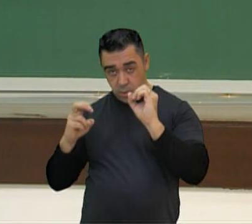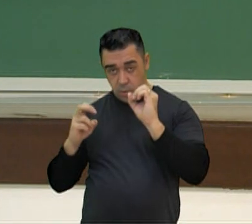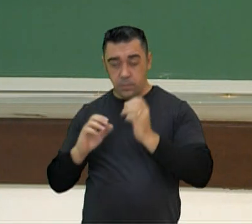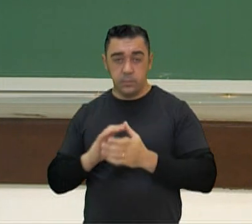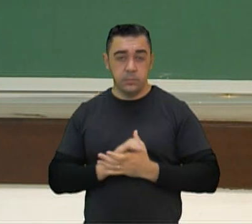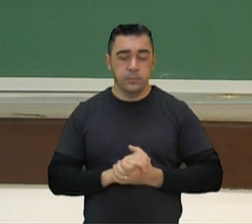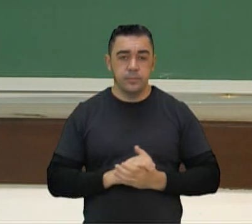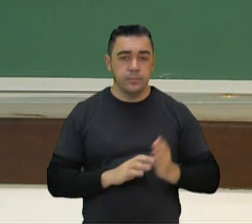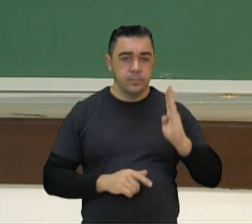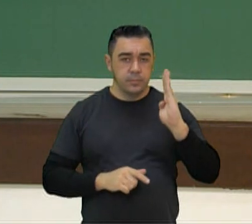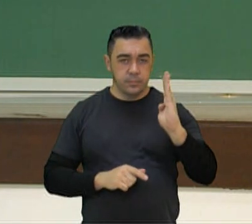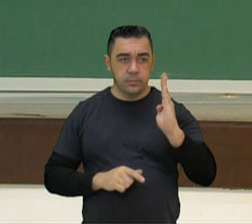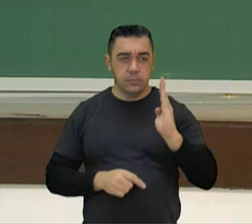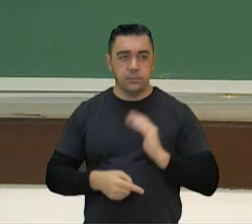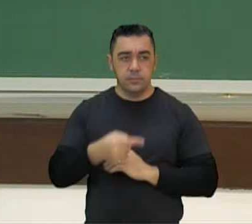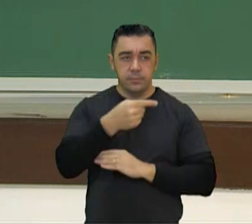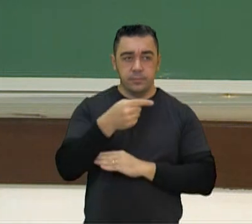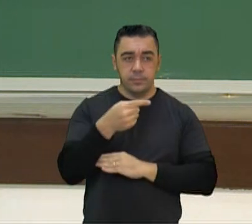B, menos